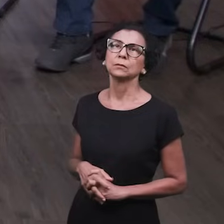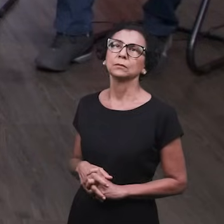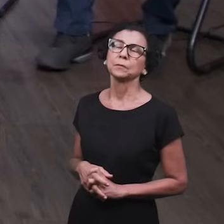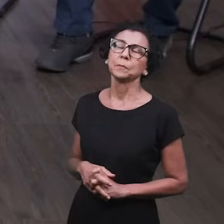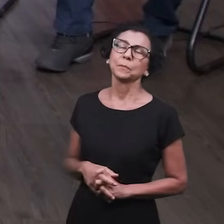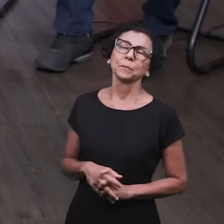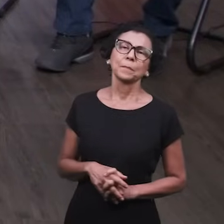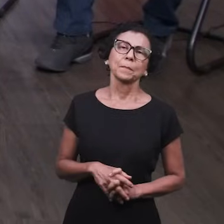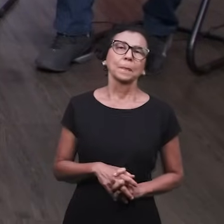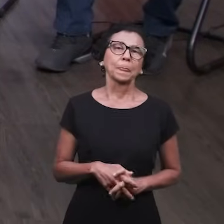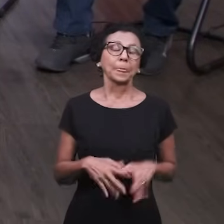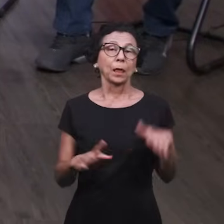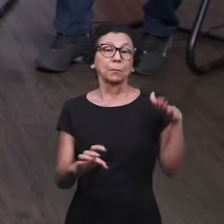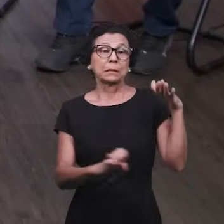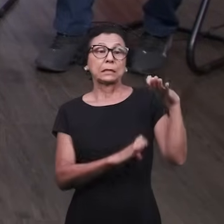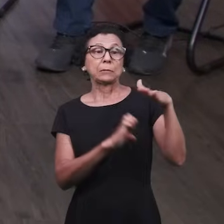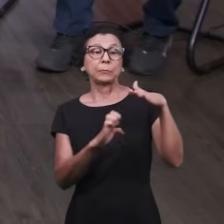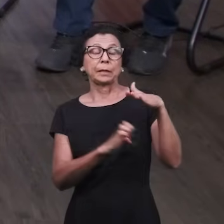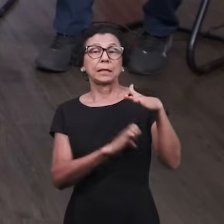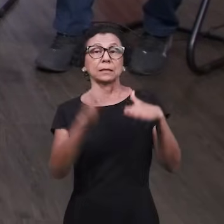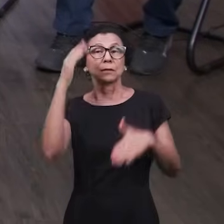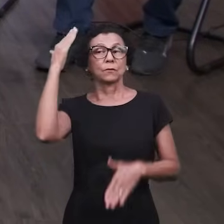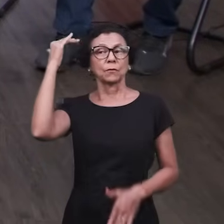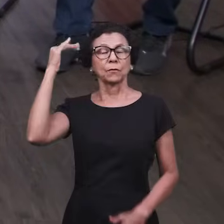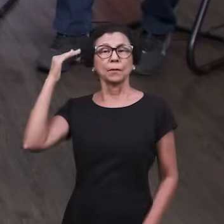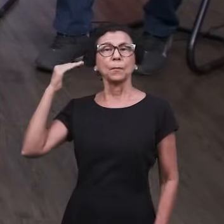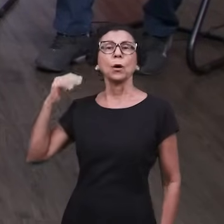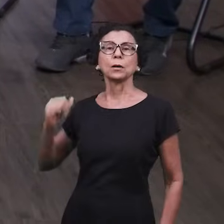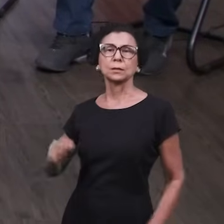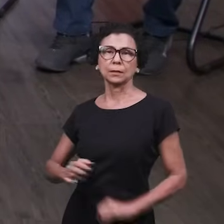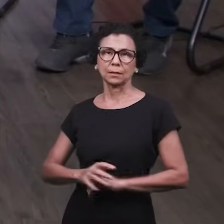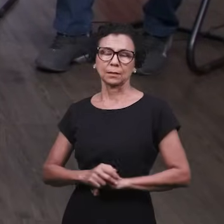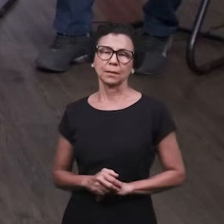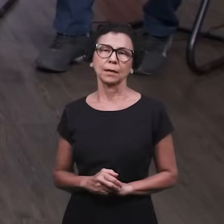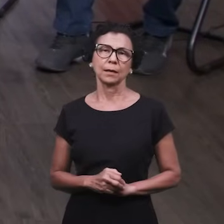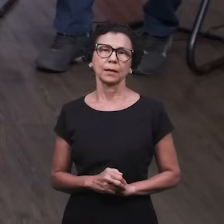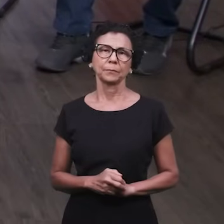grandes empresas, as grandes marcas, né, que produzem em quantidade.